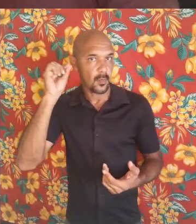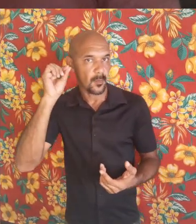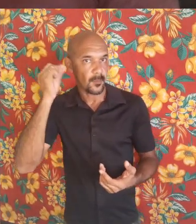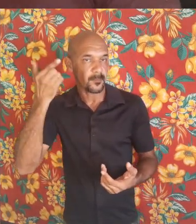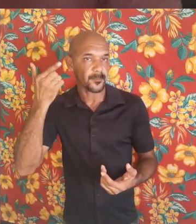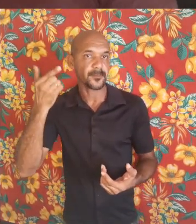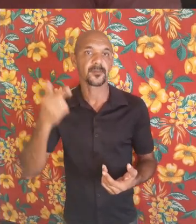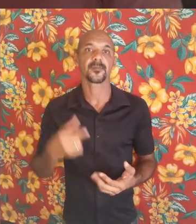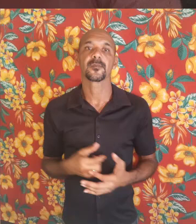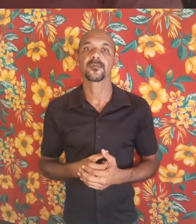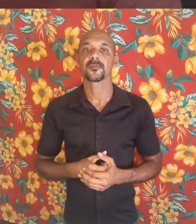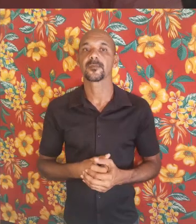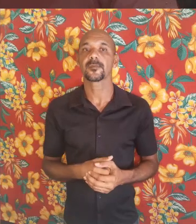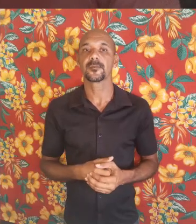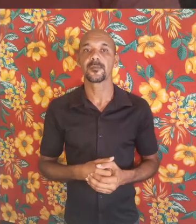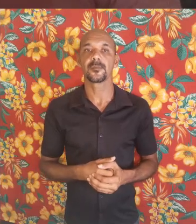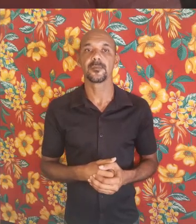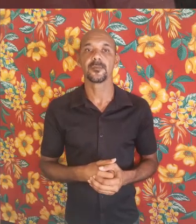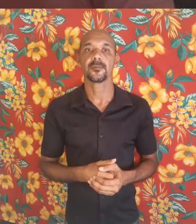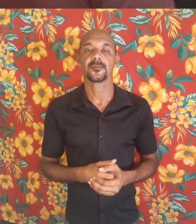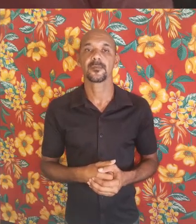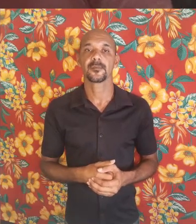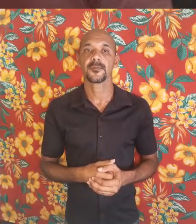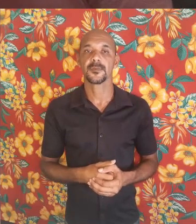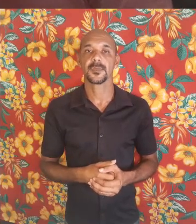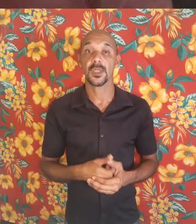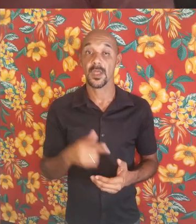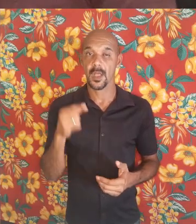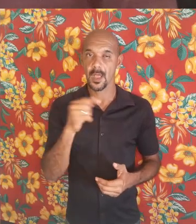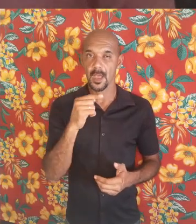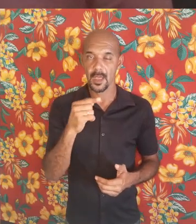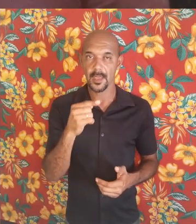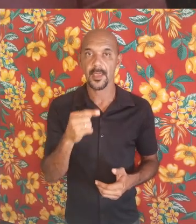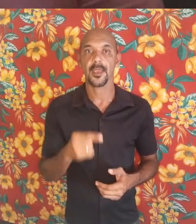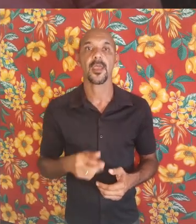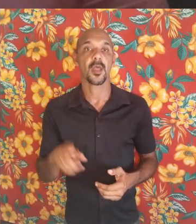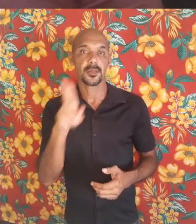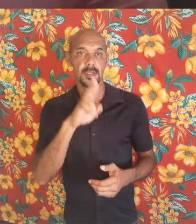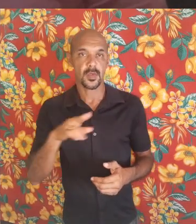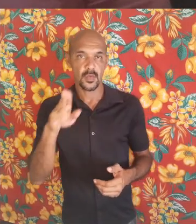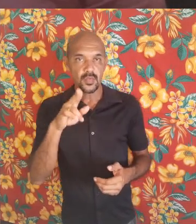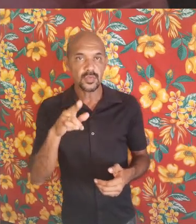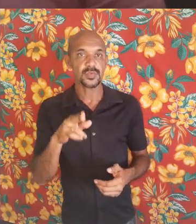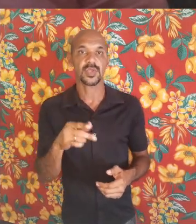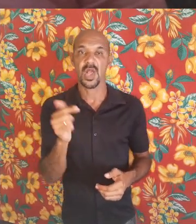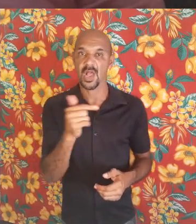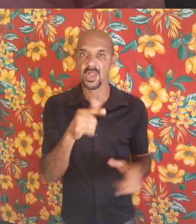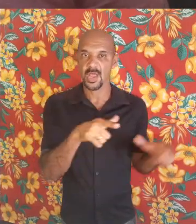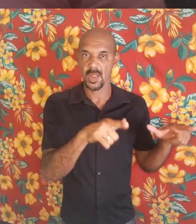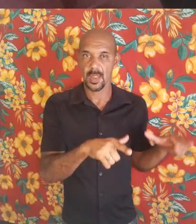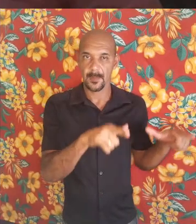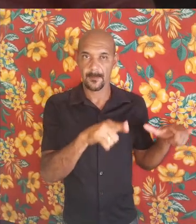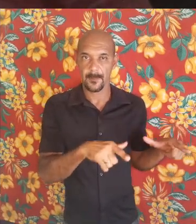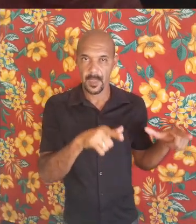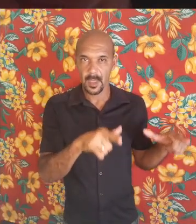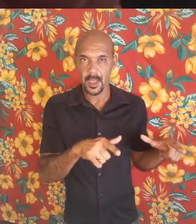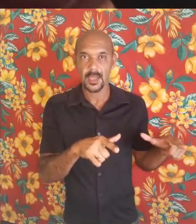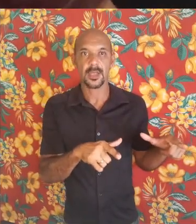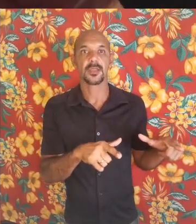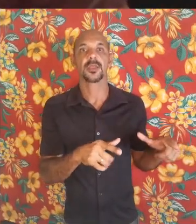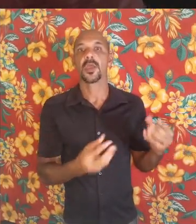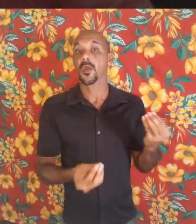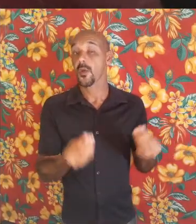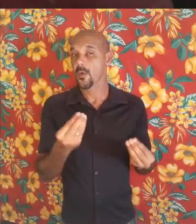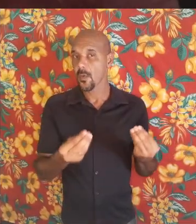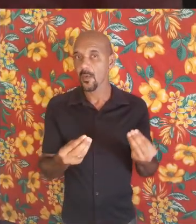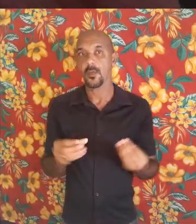mais as partes brancas. Aí a gente tem que mudar um pouquinho o método de limpeza, que vai ser agora com